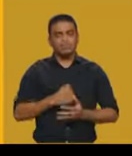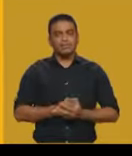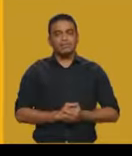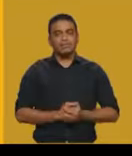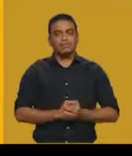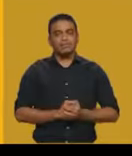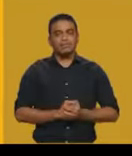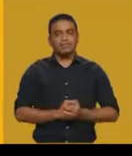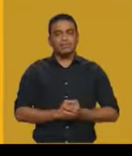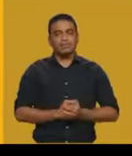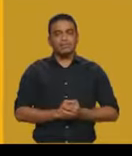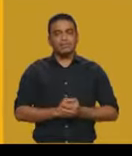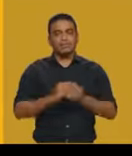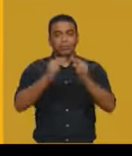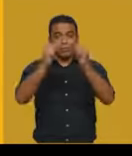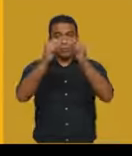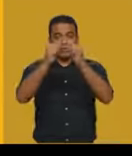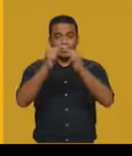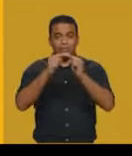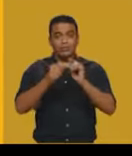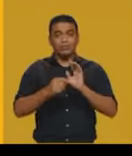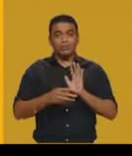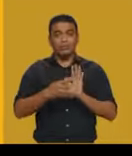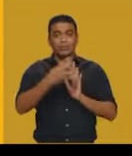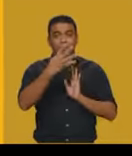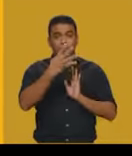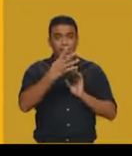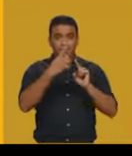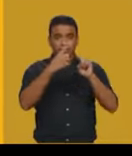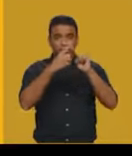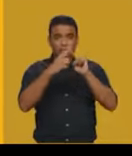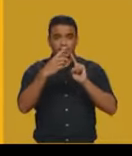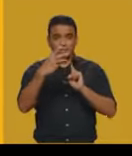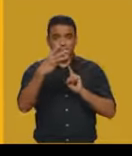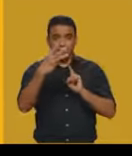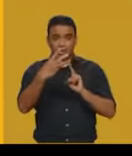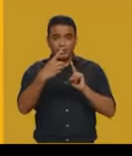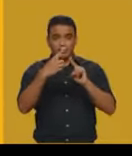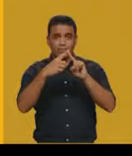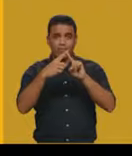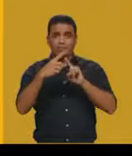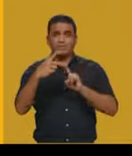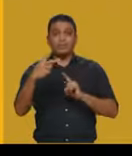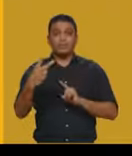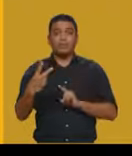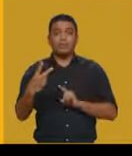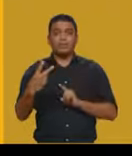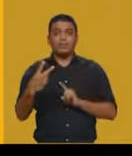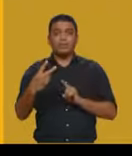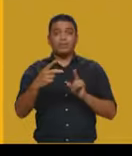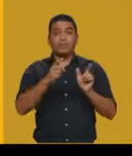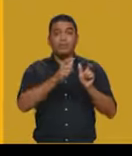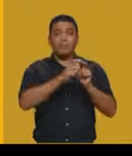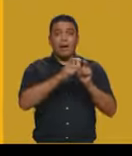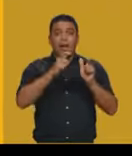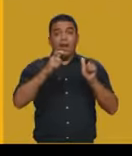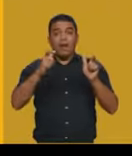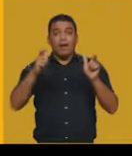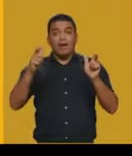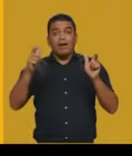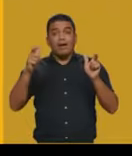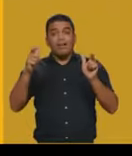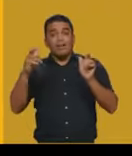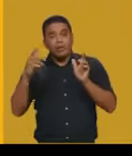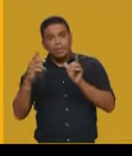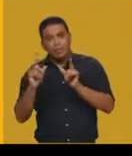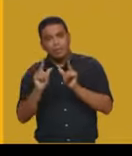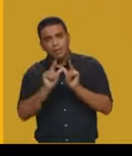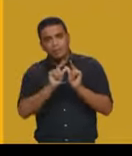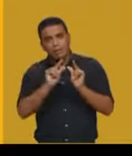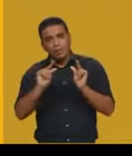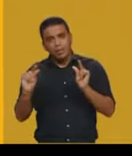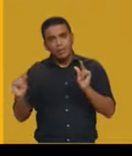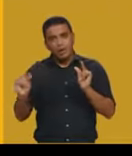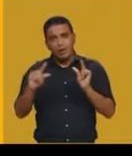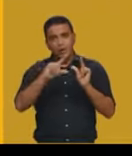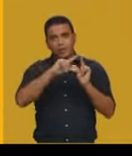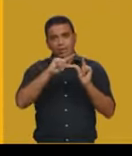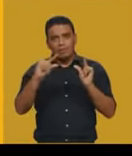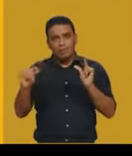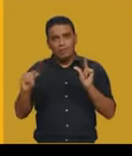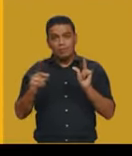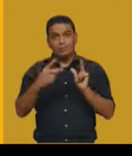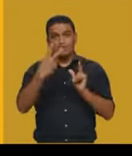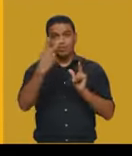Olha, o que é o 4 fatorial? 4 vezes 3 vezes 2. Pega o maior e leva até o menor. Vou cortar o 2 de baixo, os